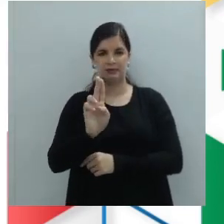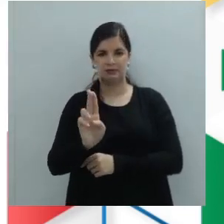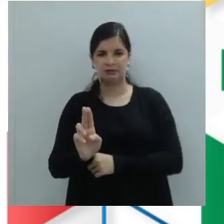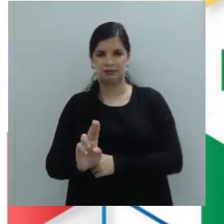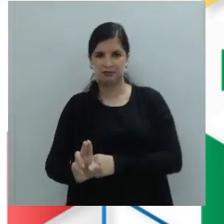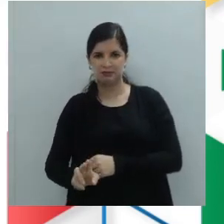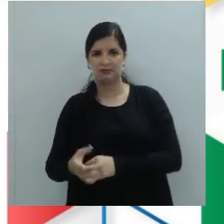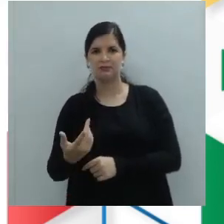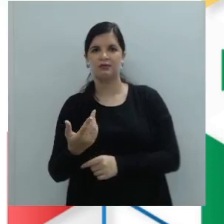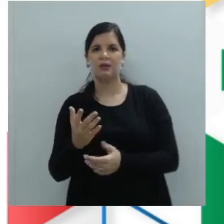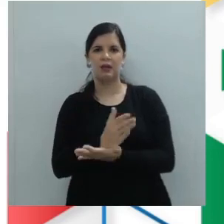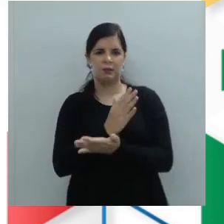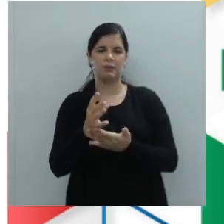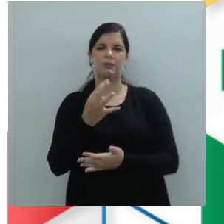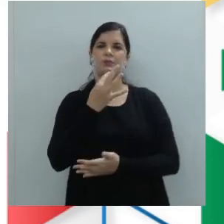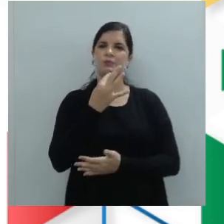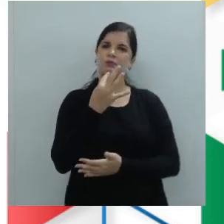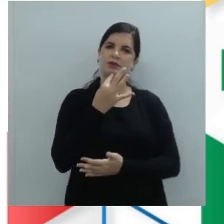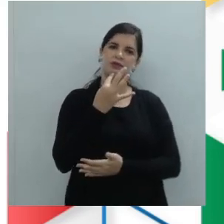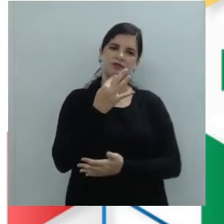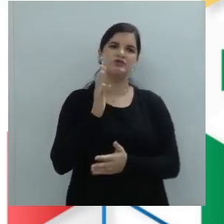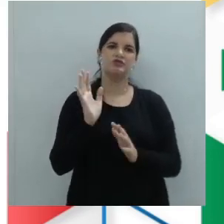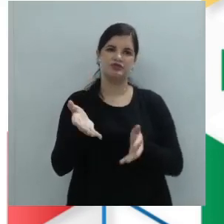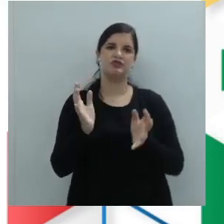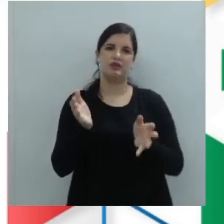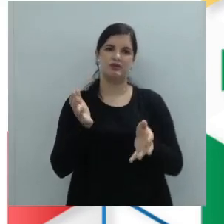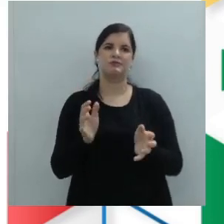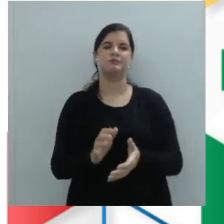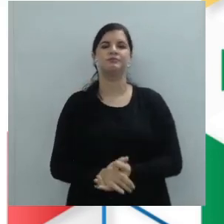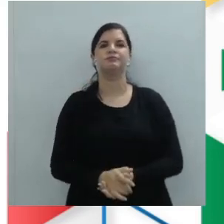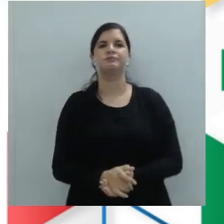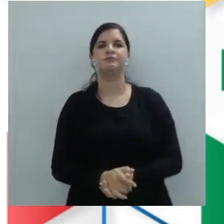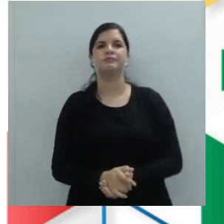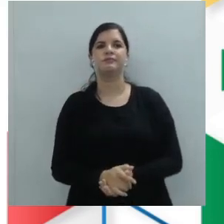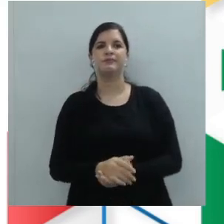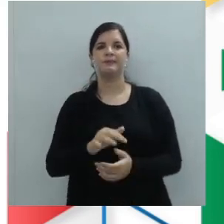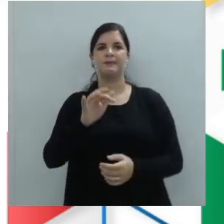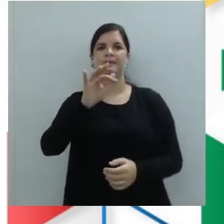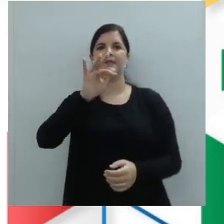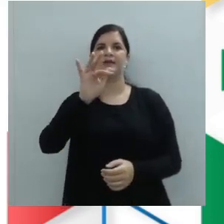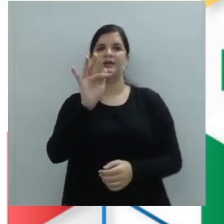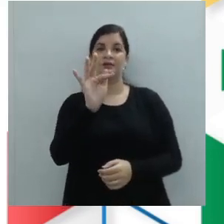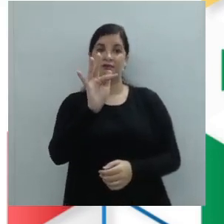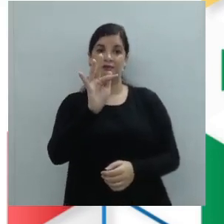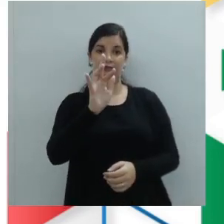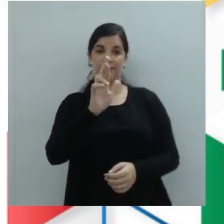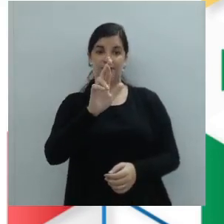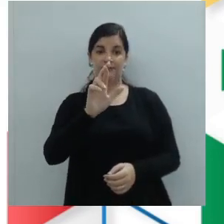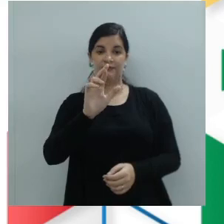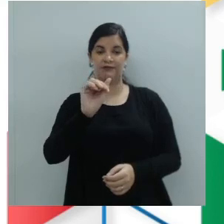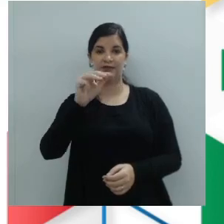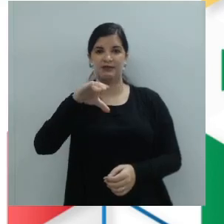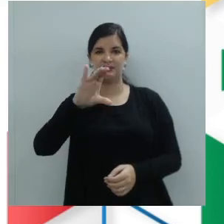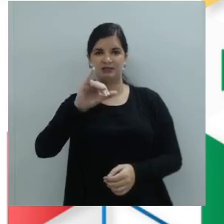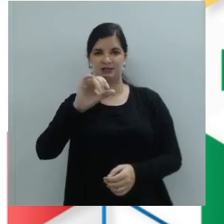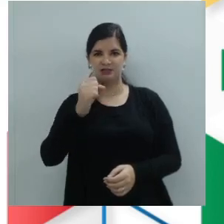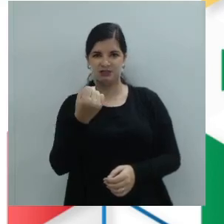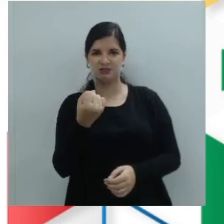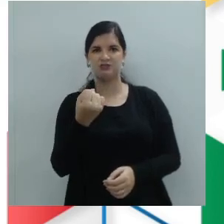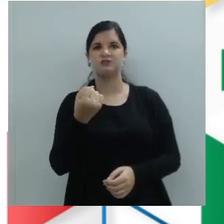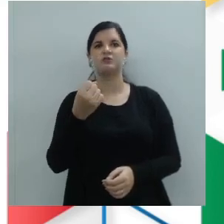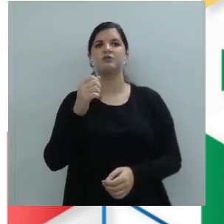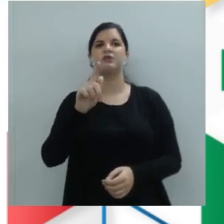nomes vocês já devem ter escutado em sala de aula. Por exemplo, Francis Bacon, nós temos aqui um rei da